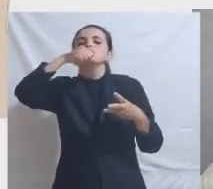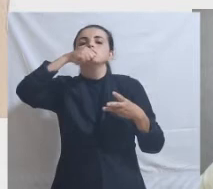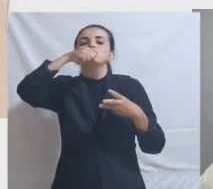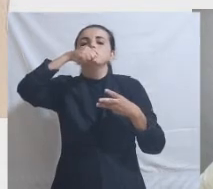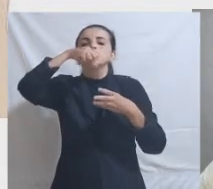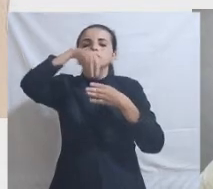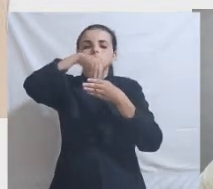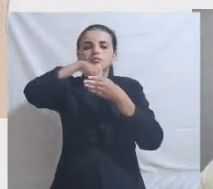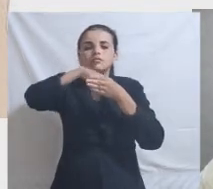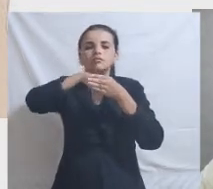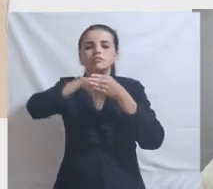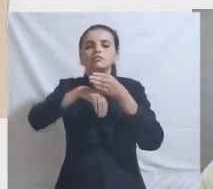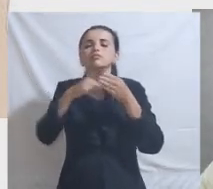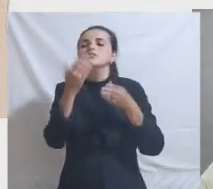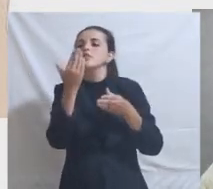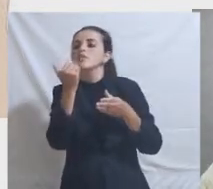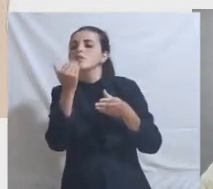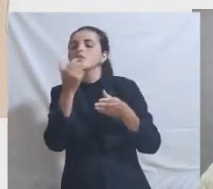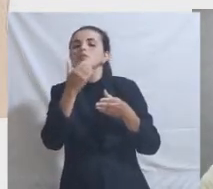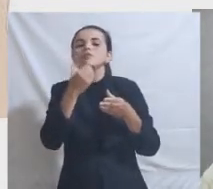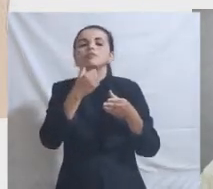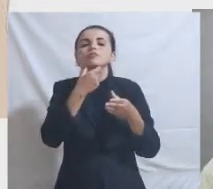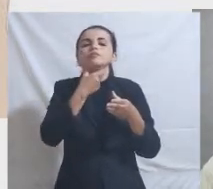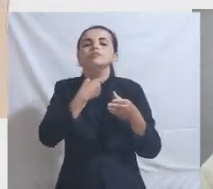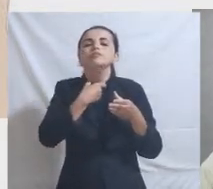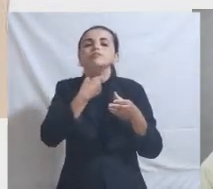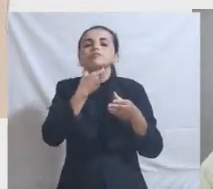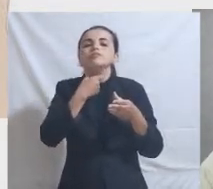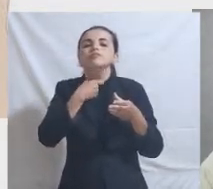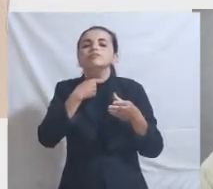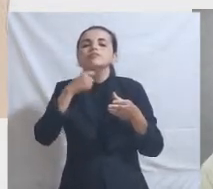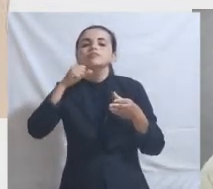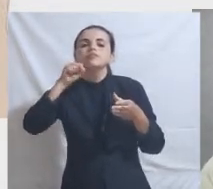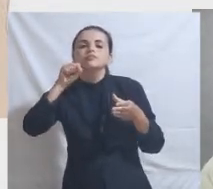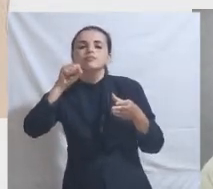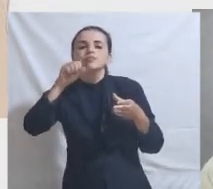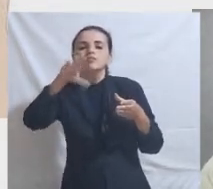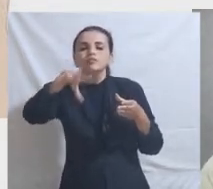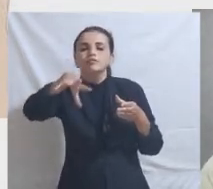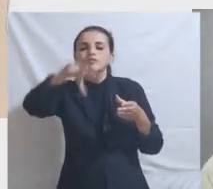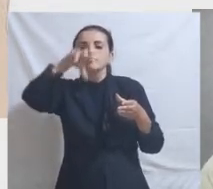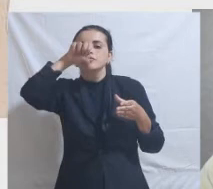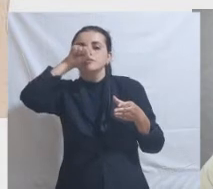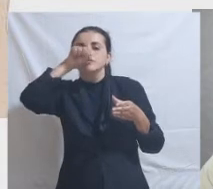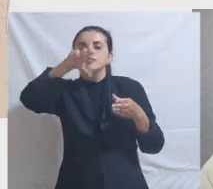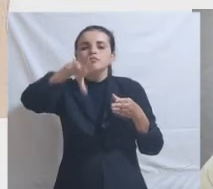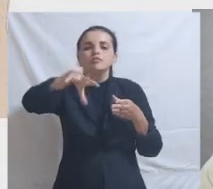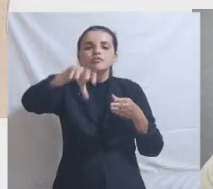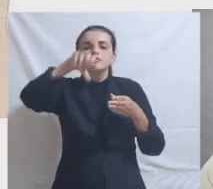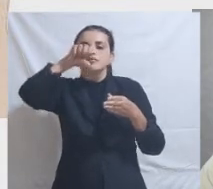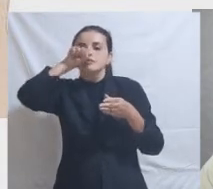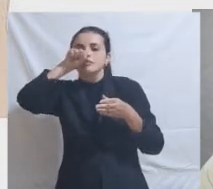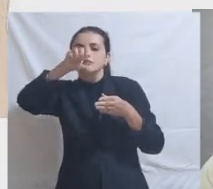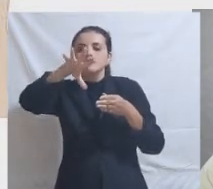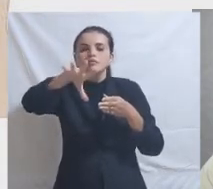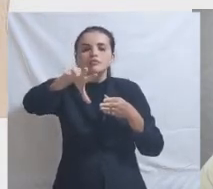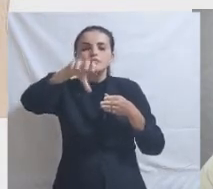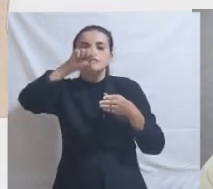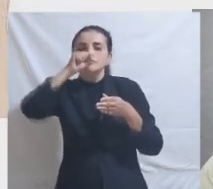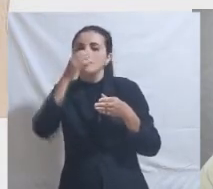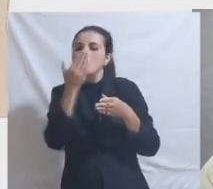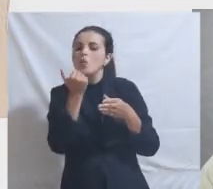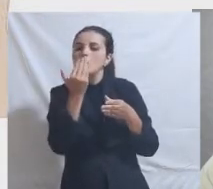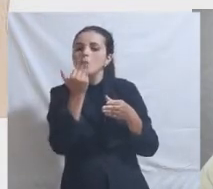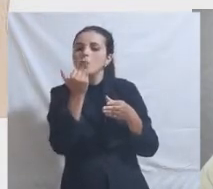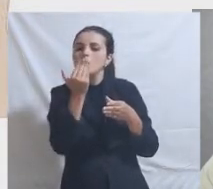a entrada de alimentos e a entrada e saída de ar. Então, é essa partezinha aqui, ó. Então, vejam que tanto os alimentos que